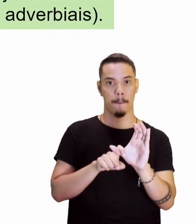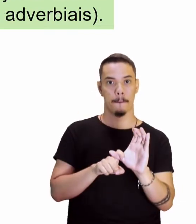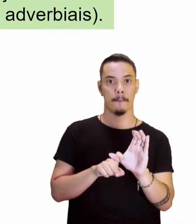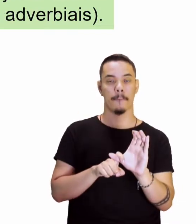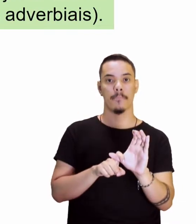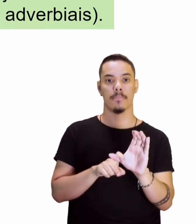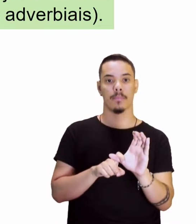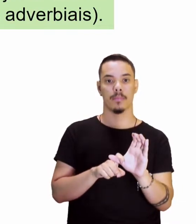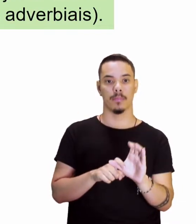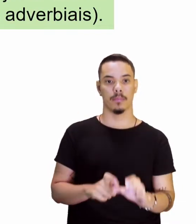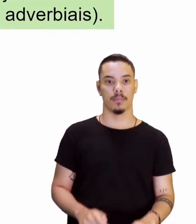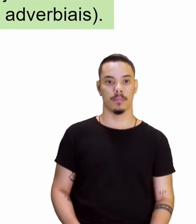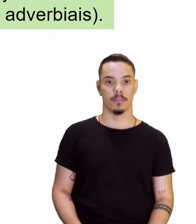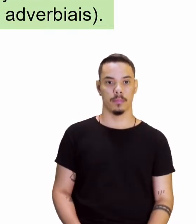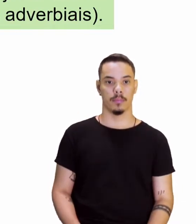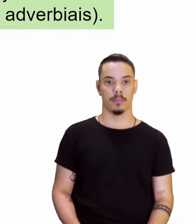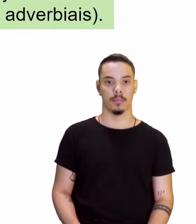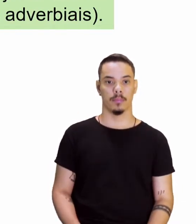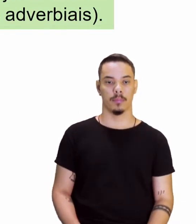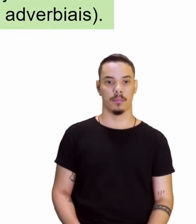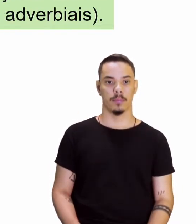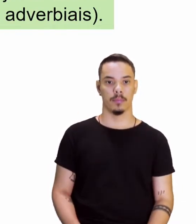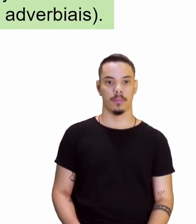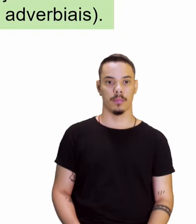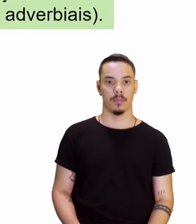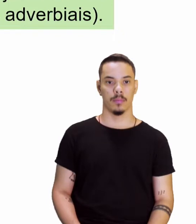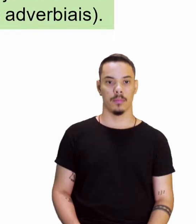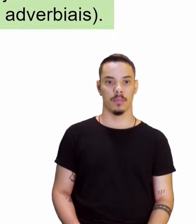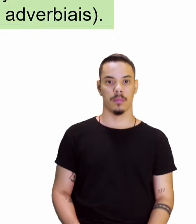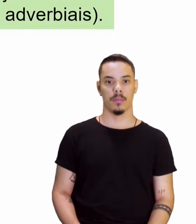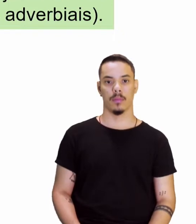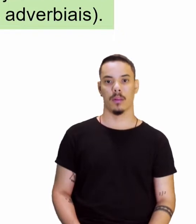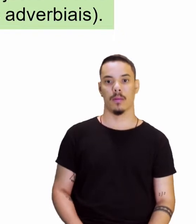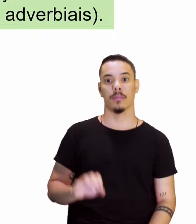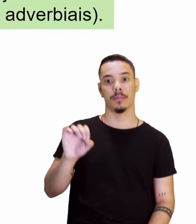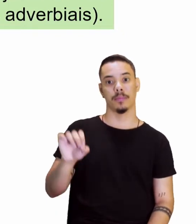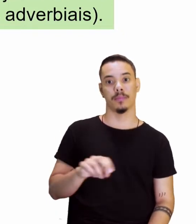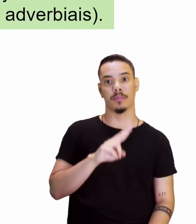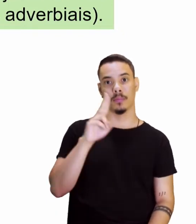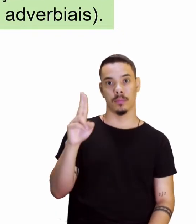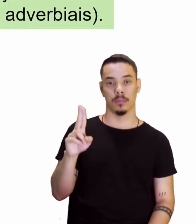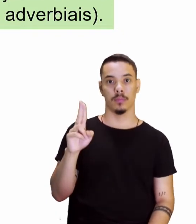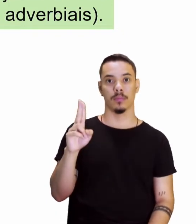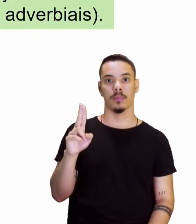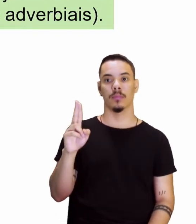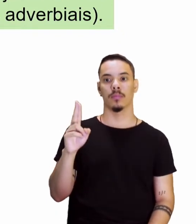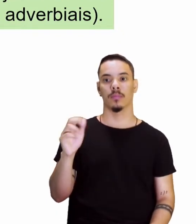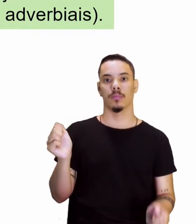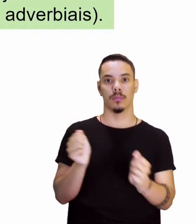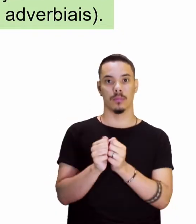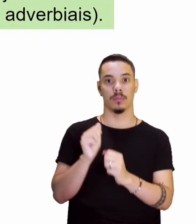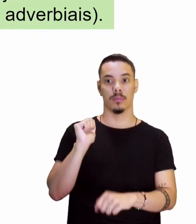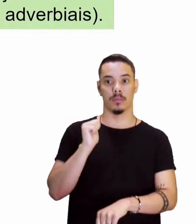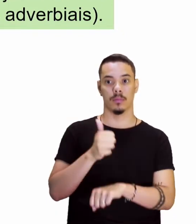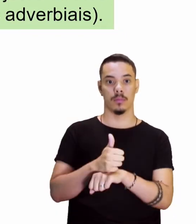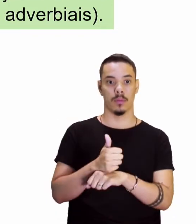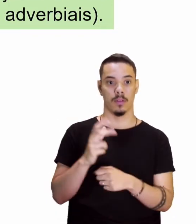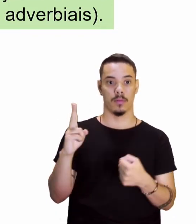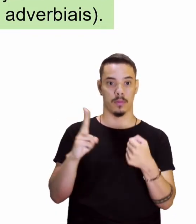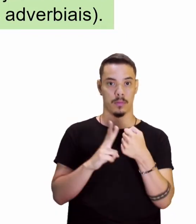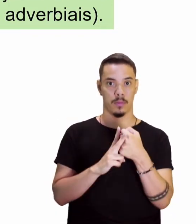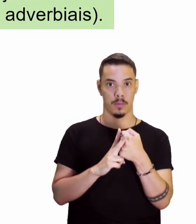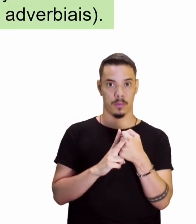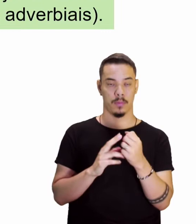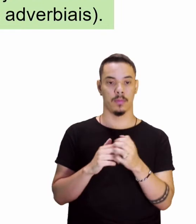de dependência, faltou aqui o desinho, ou de subordinação entre o